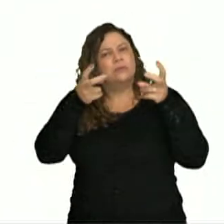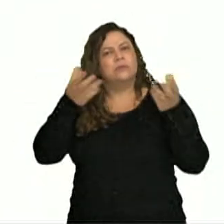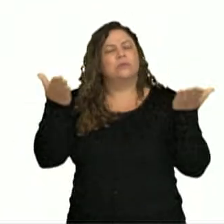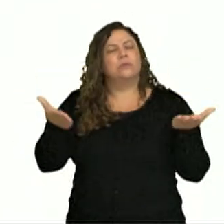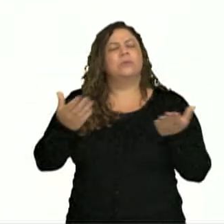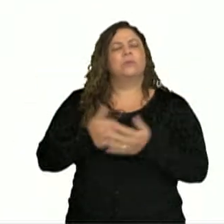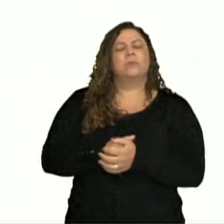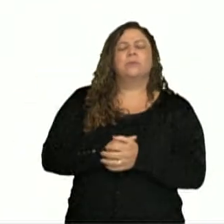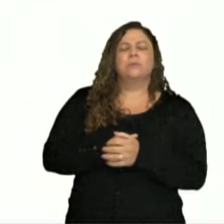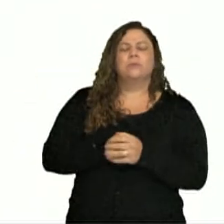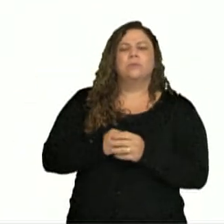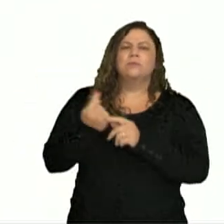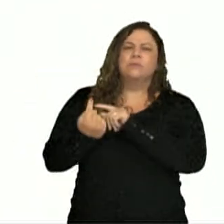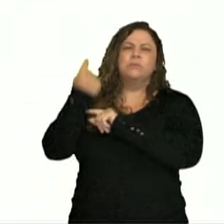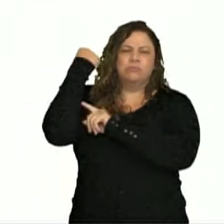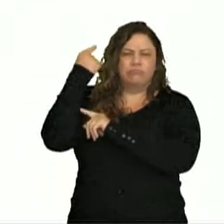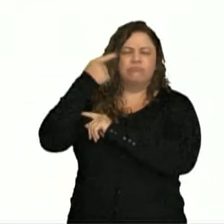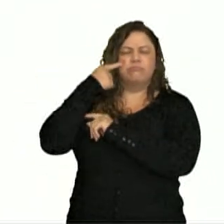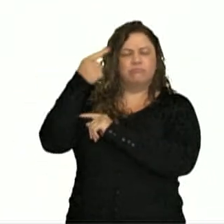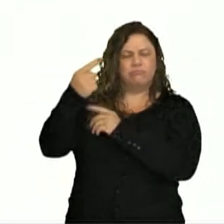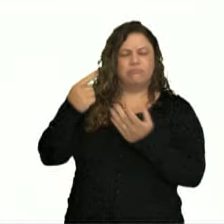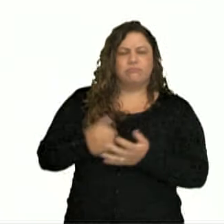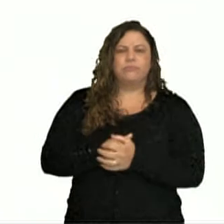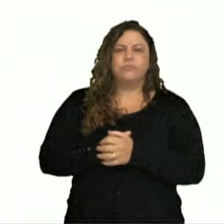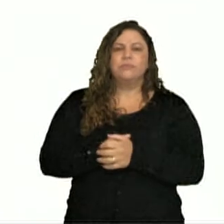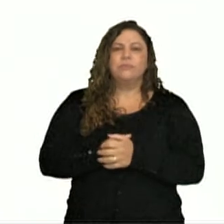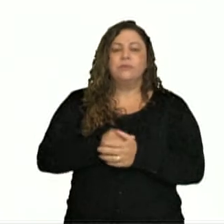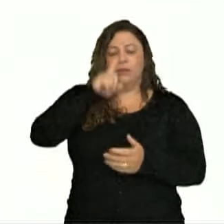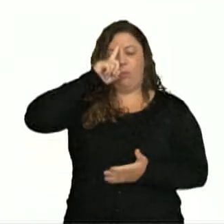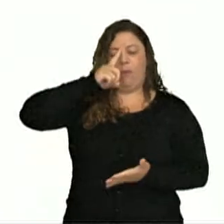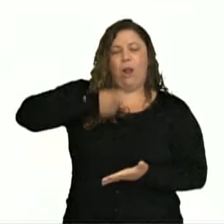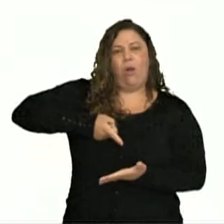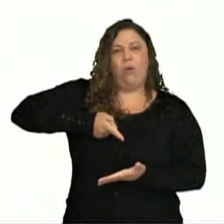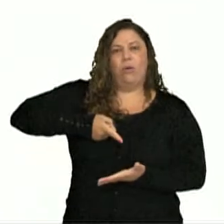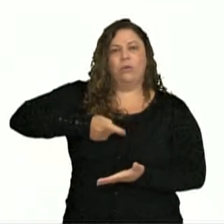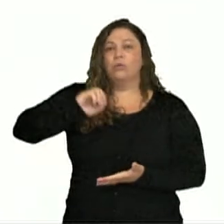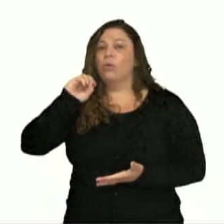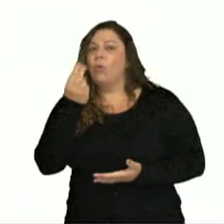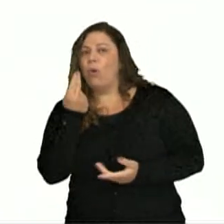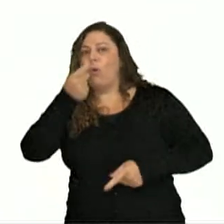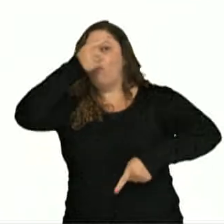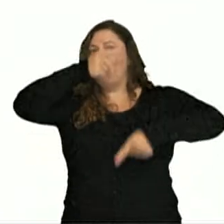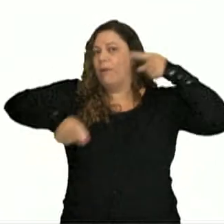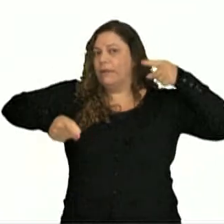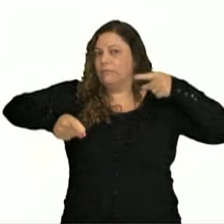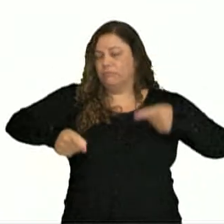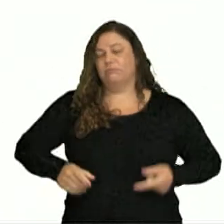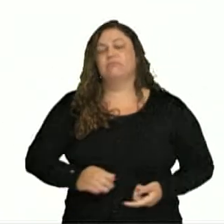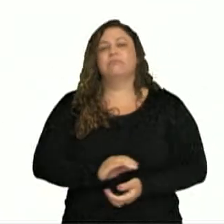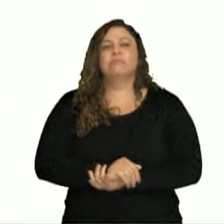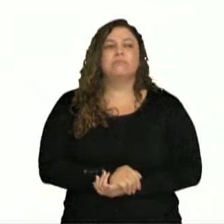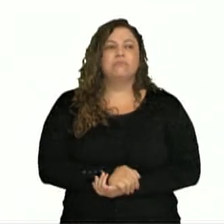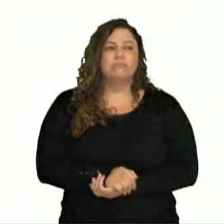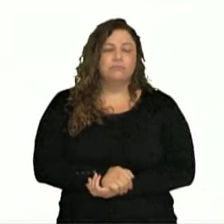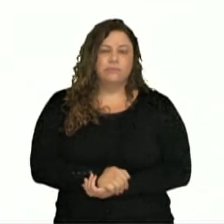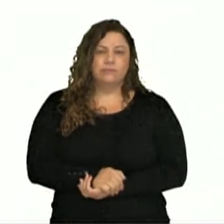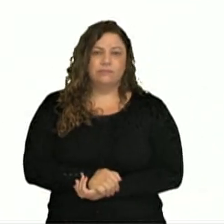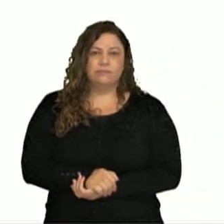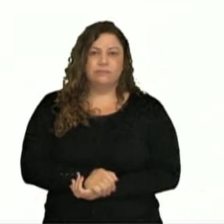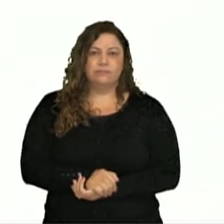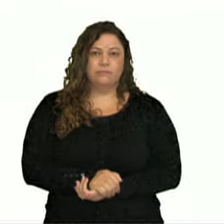ali indicam uma ordem ou uma proibição. Em espanhol, o uso do imperativo é